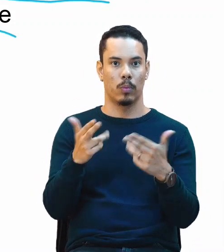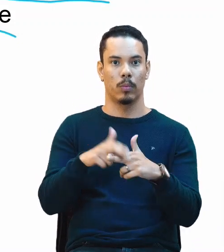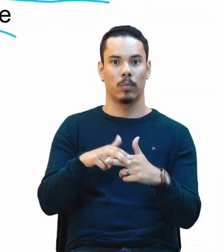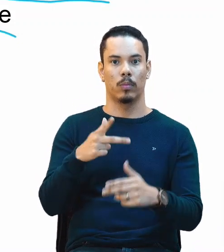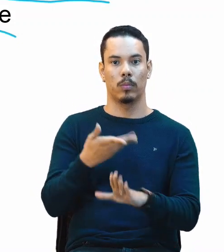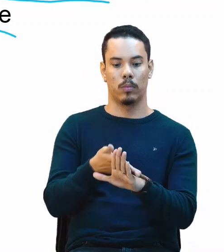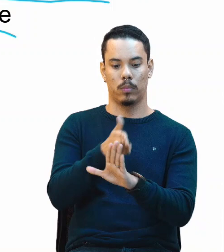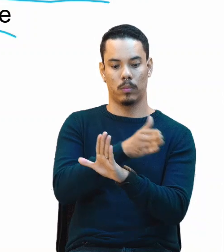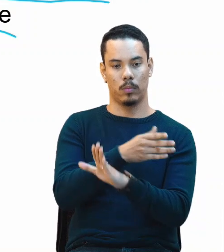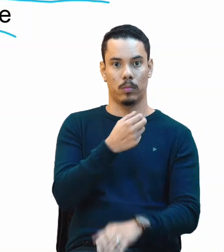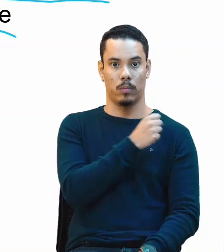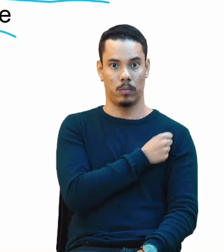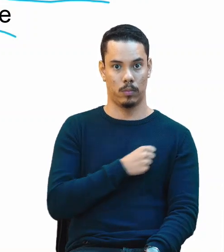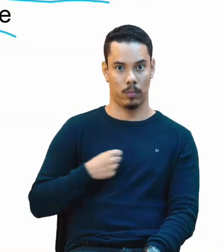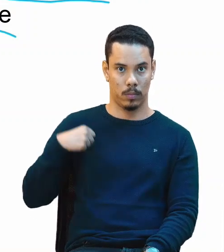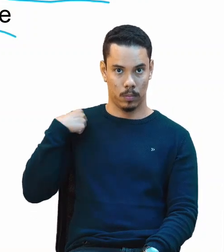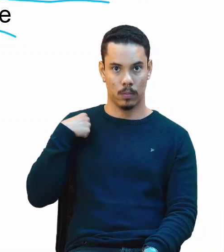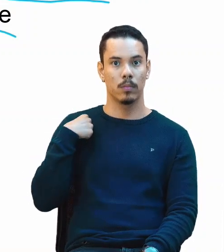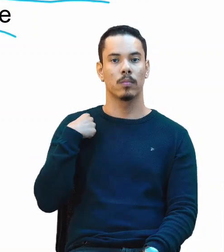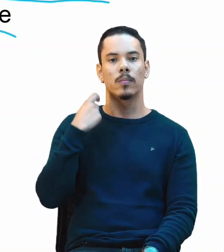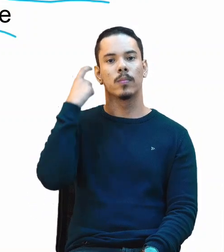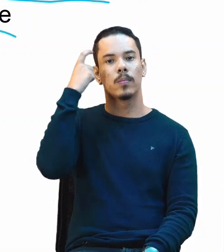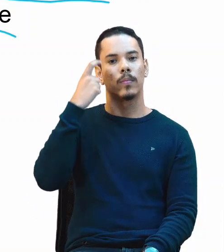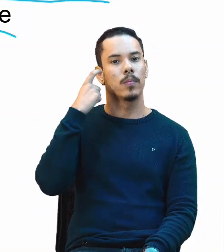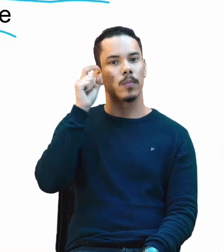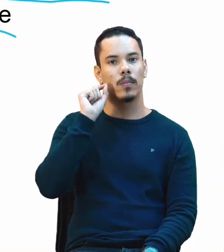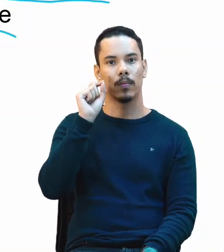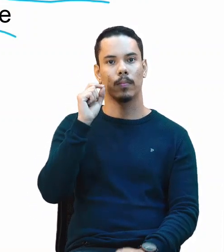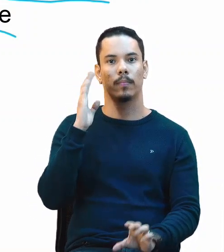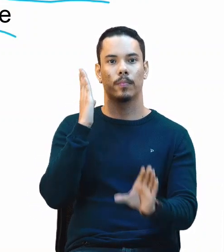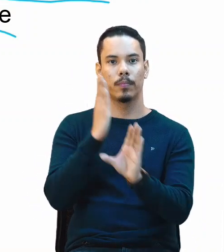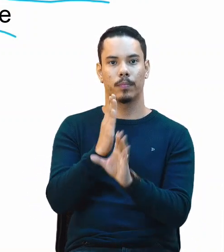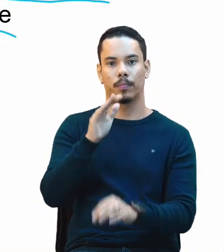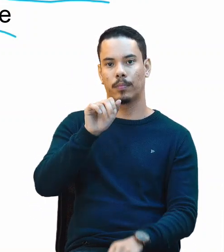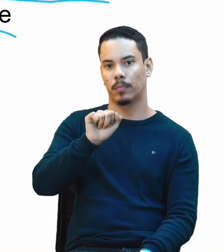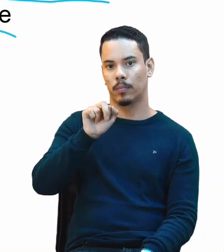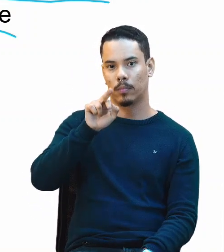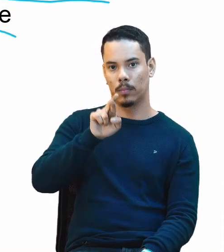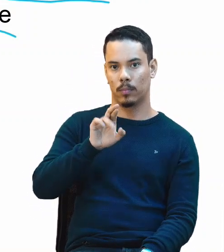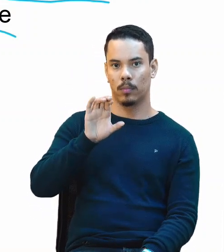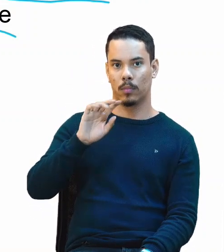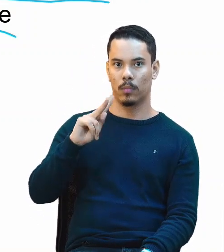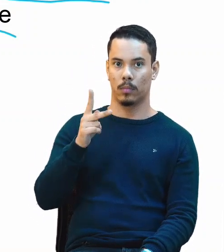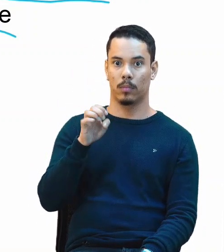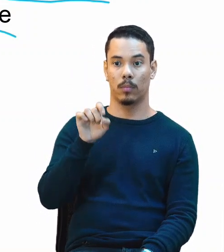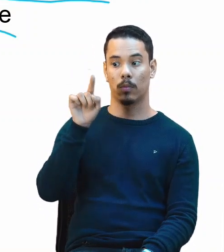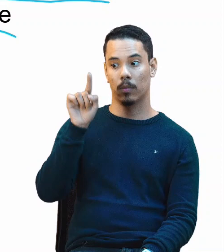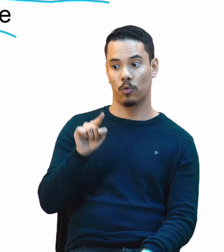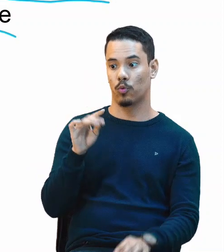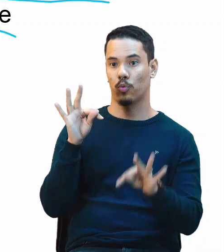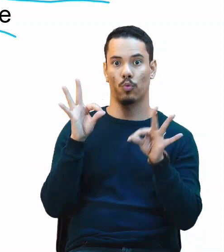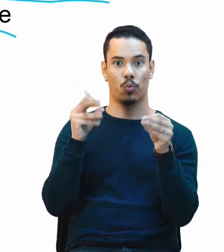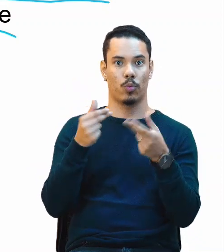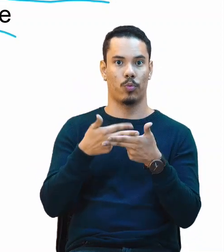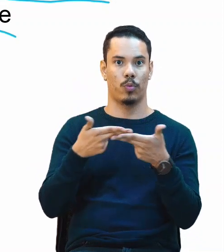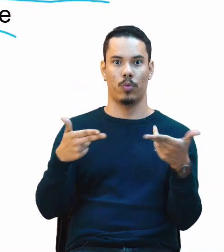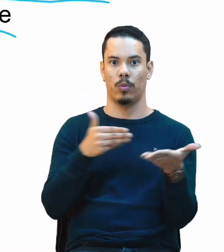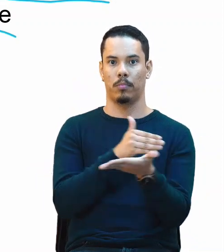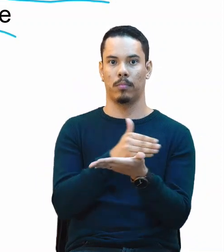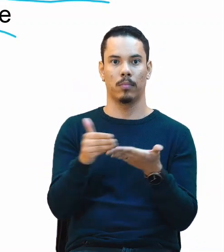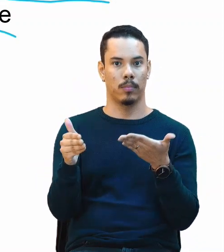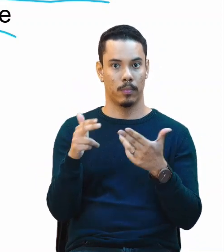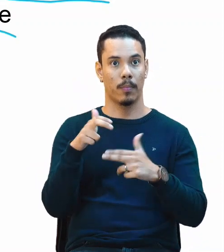estão preocupados em quê? Encontrar o arqué, todas as coisas, o princípio. A partir